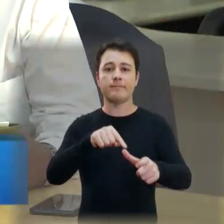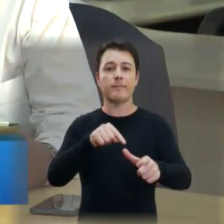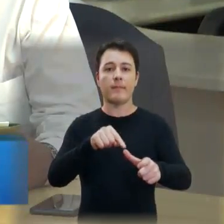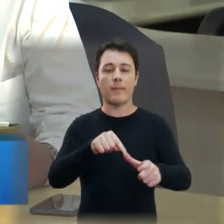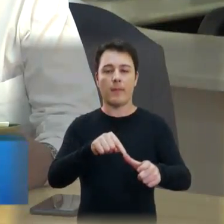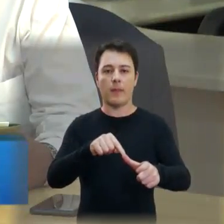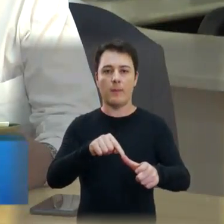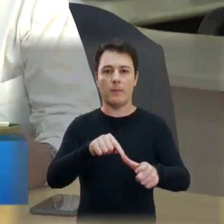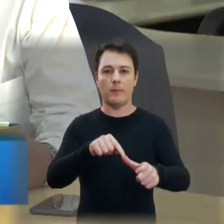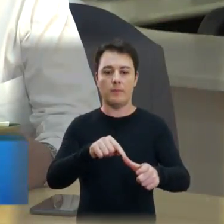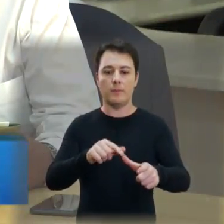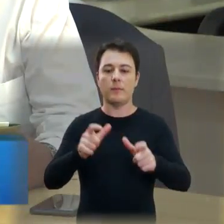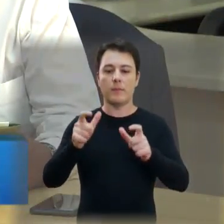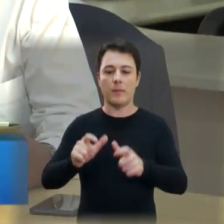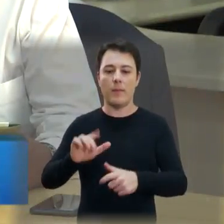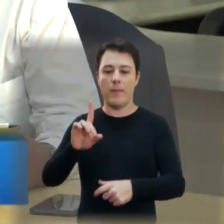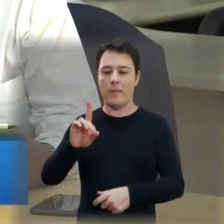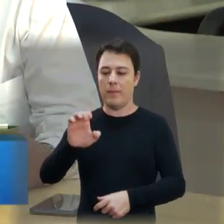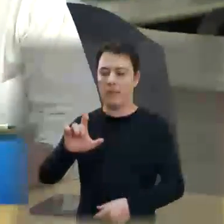Cruz, 25.